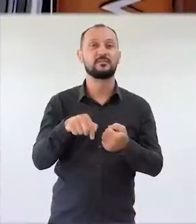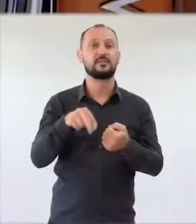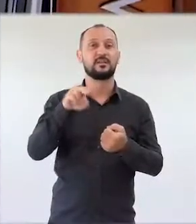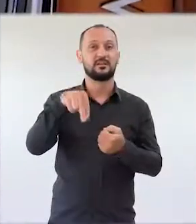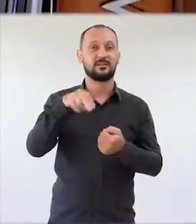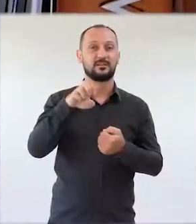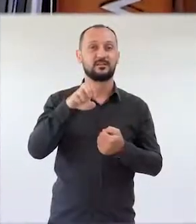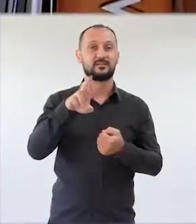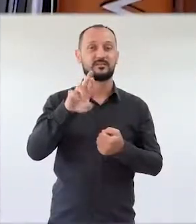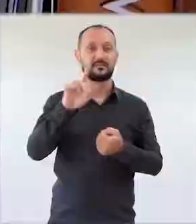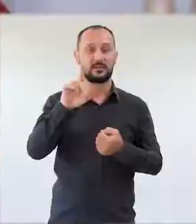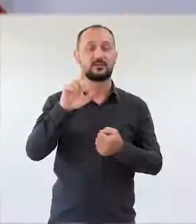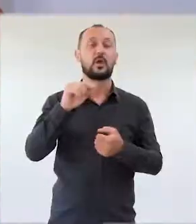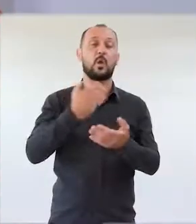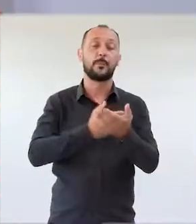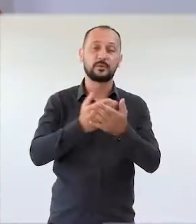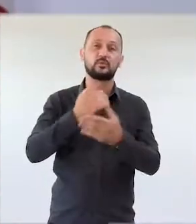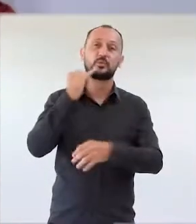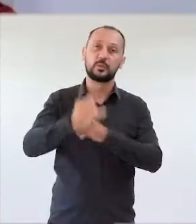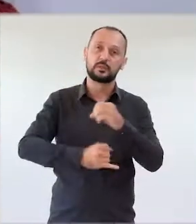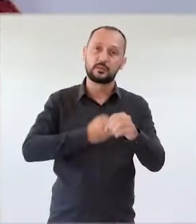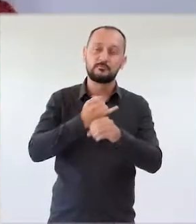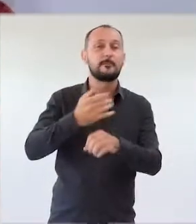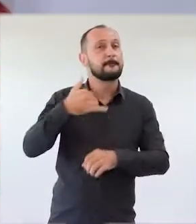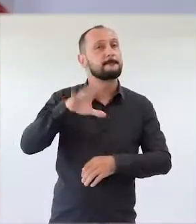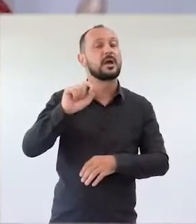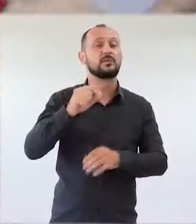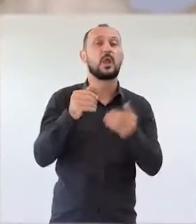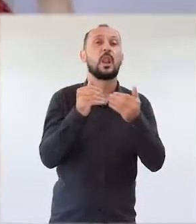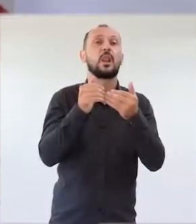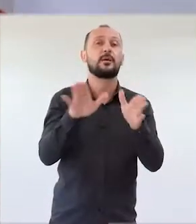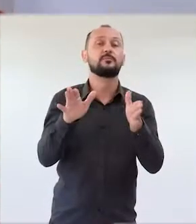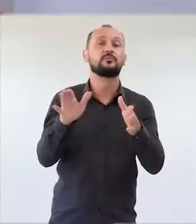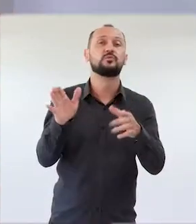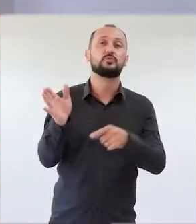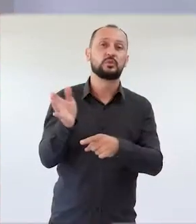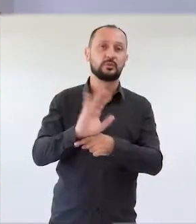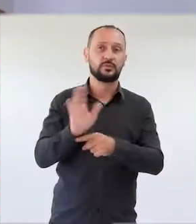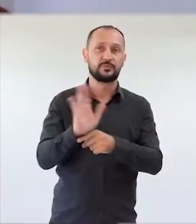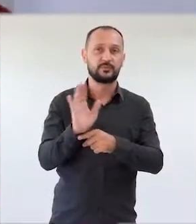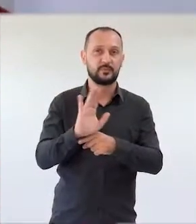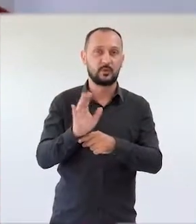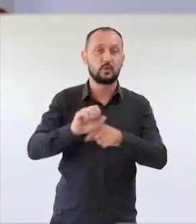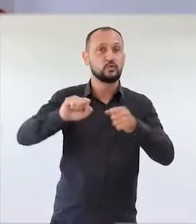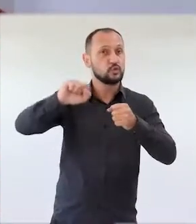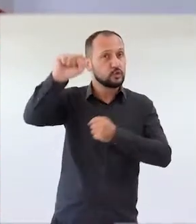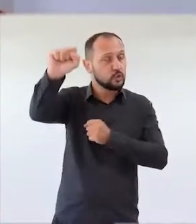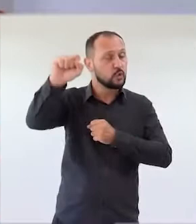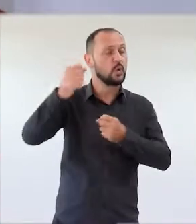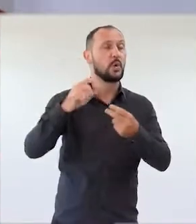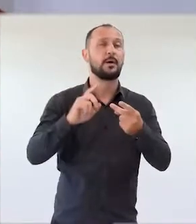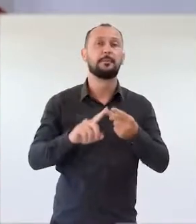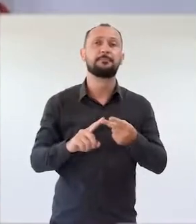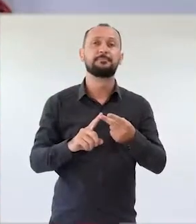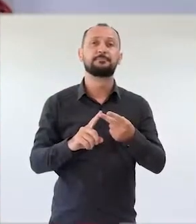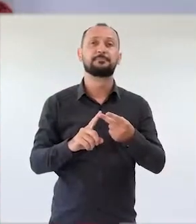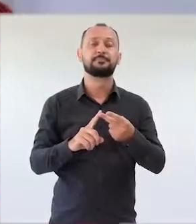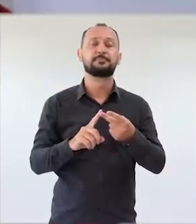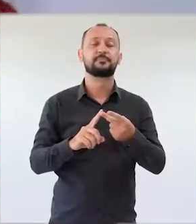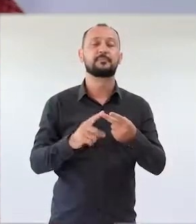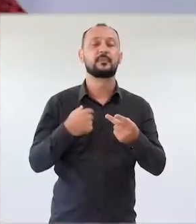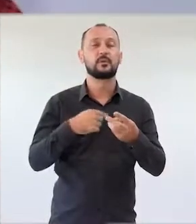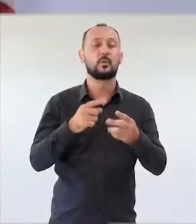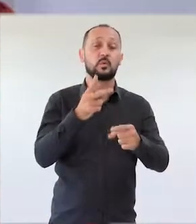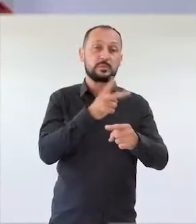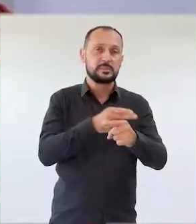você era nerd, né? Com a internet, principalmente com o lançamento dos filmes de super-heróis, né?